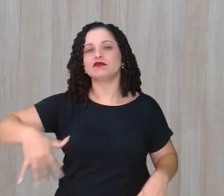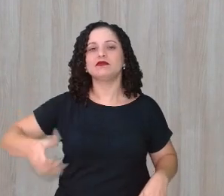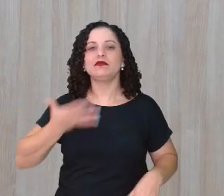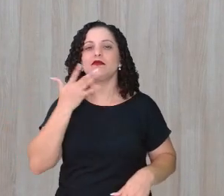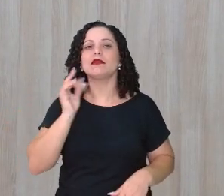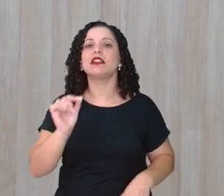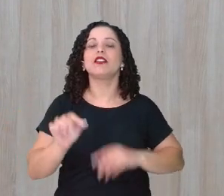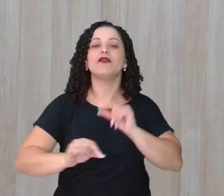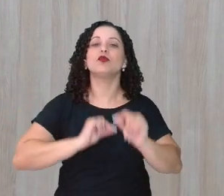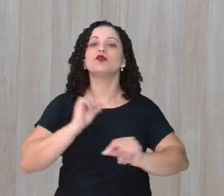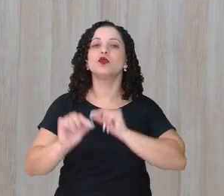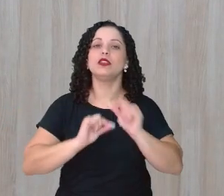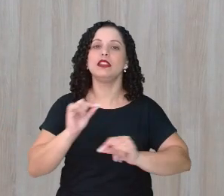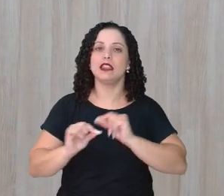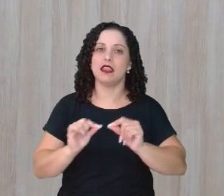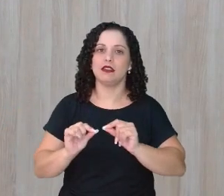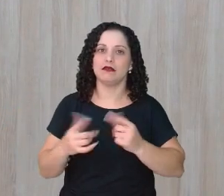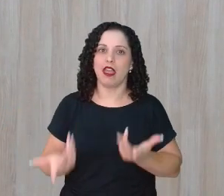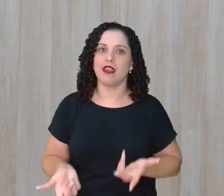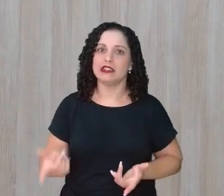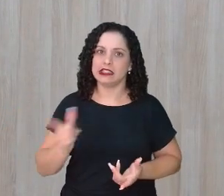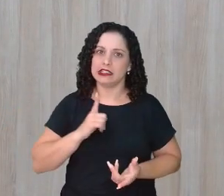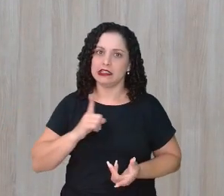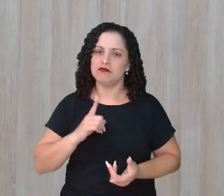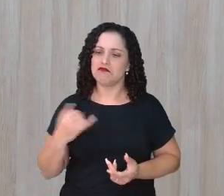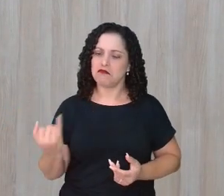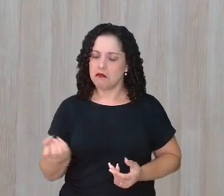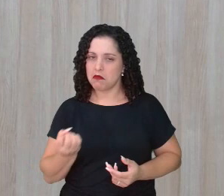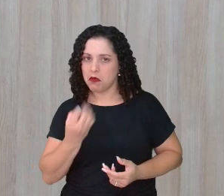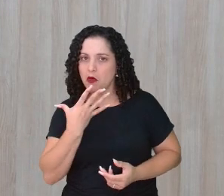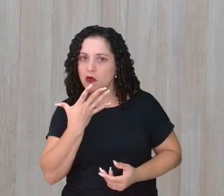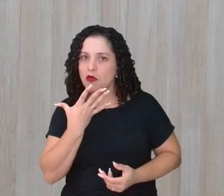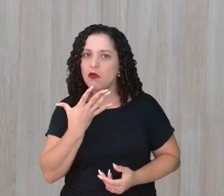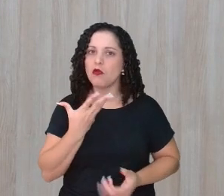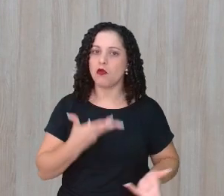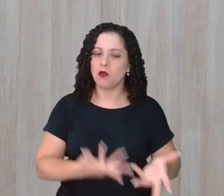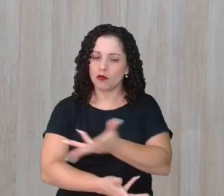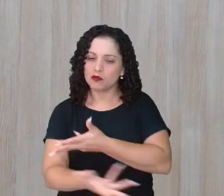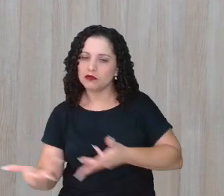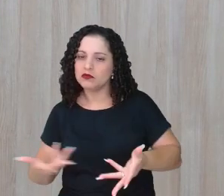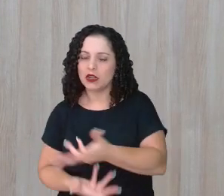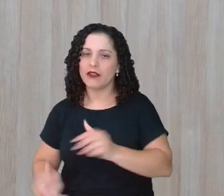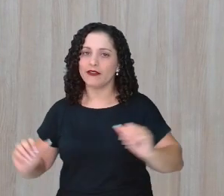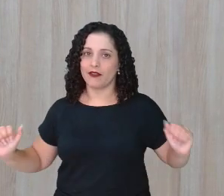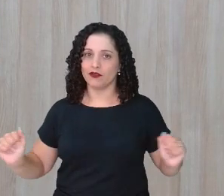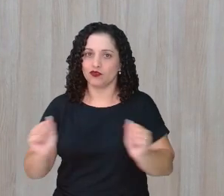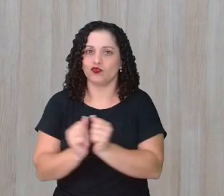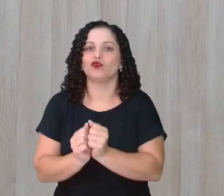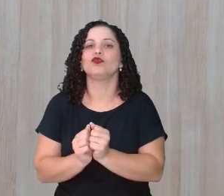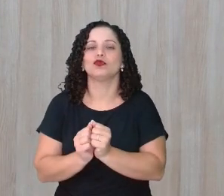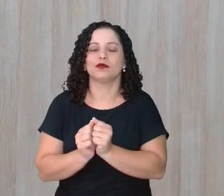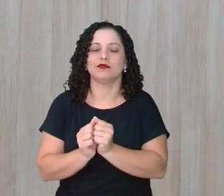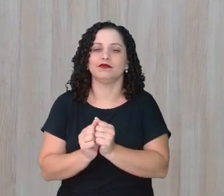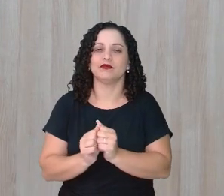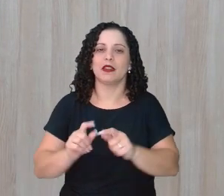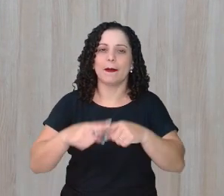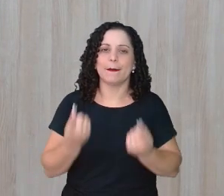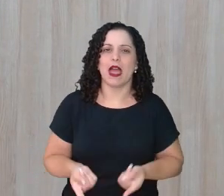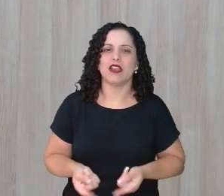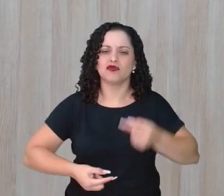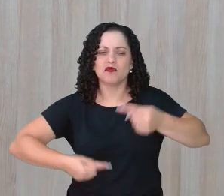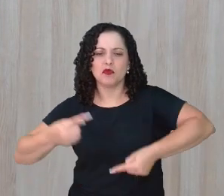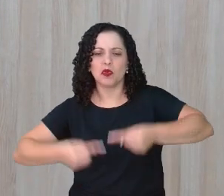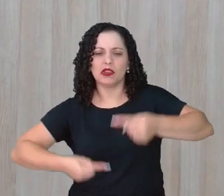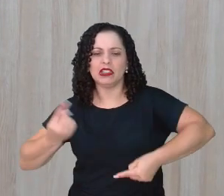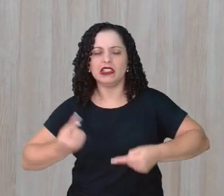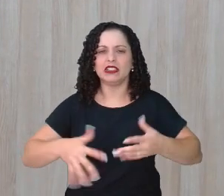fosse favorável a ele, ele ia junto, né? Ficava ali no centro, não tinha uma posição política muito bem definida,